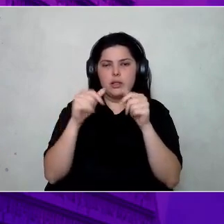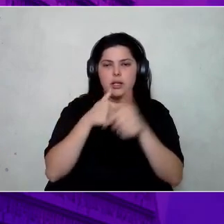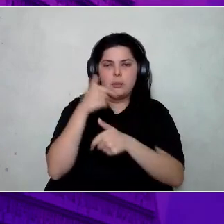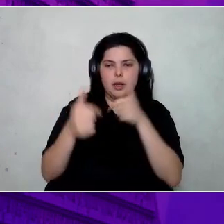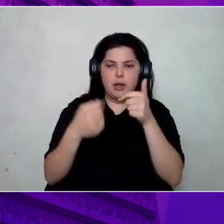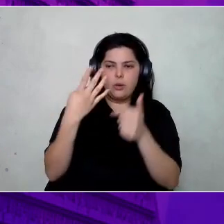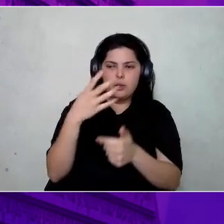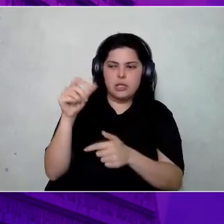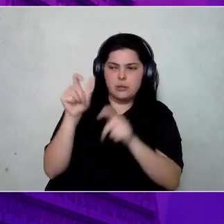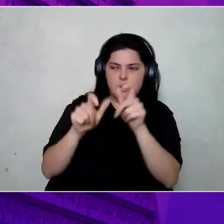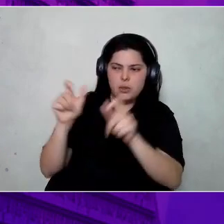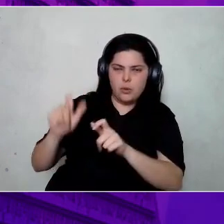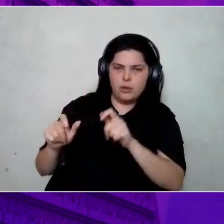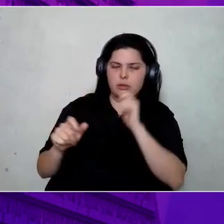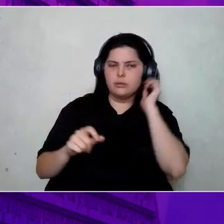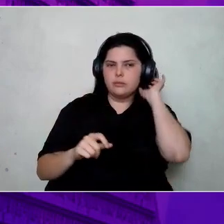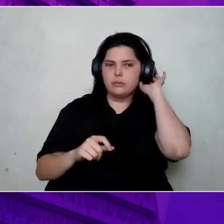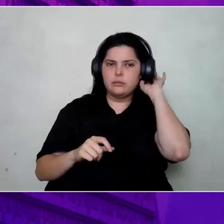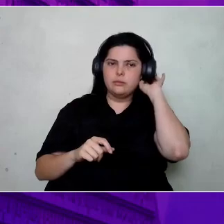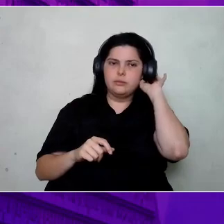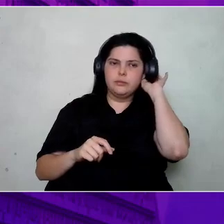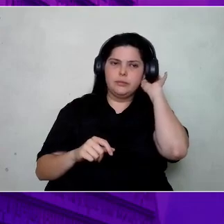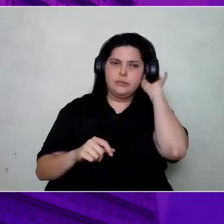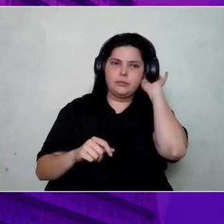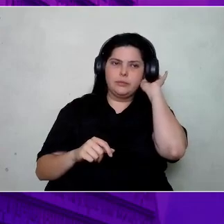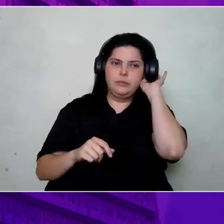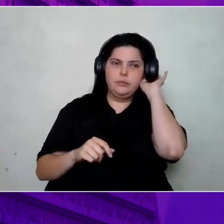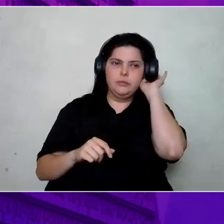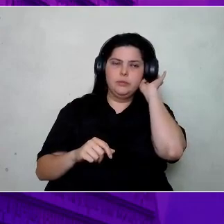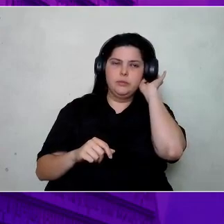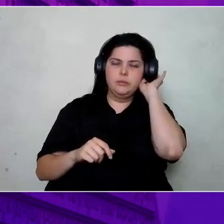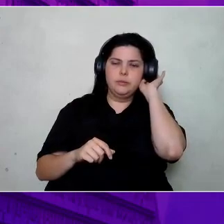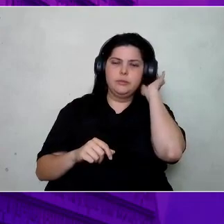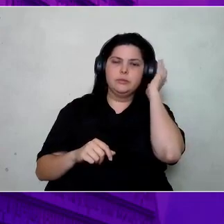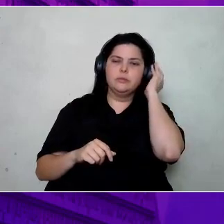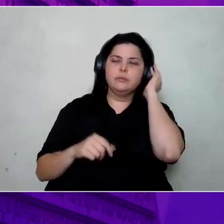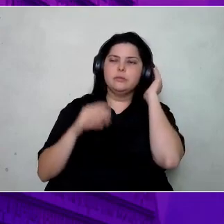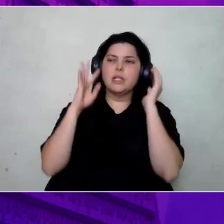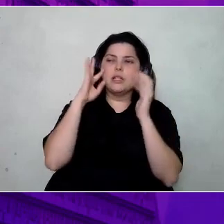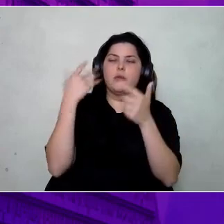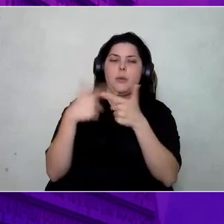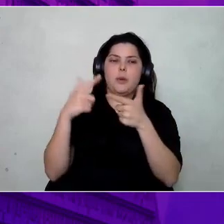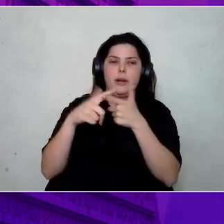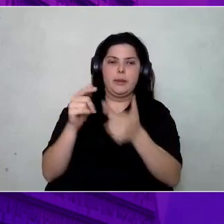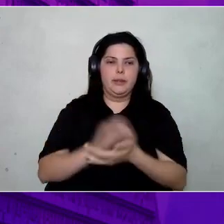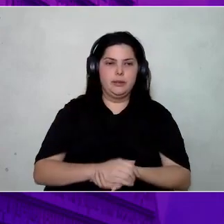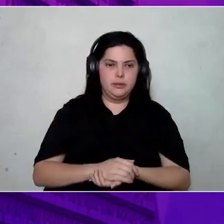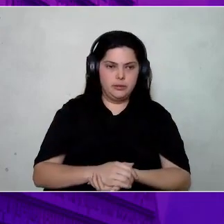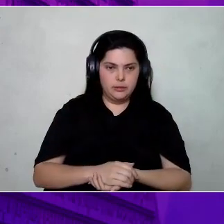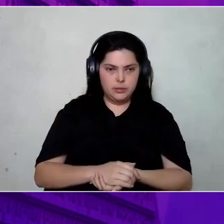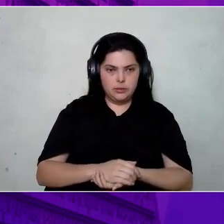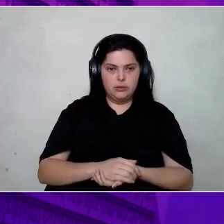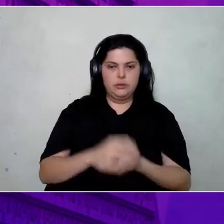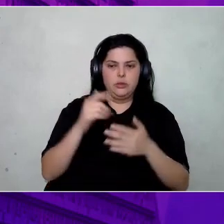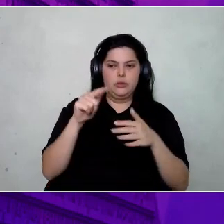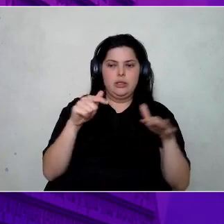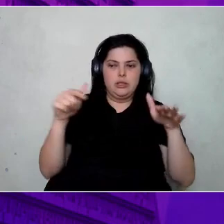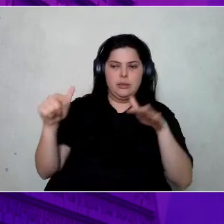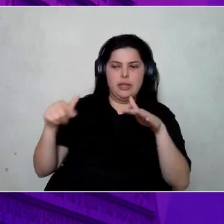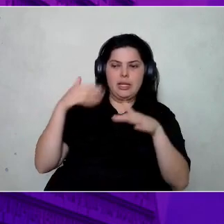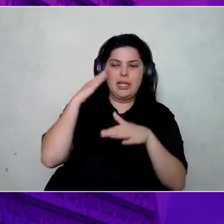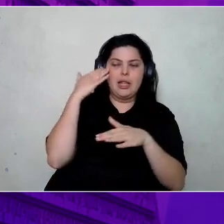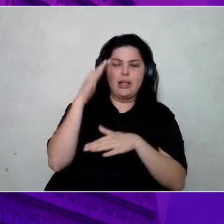pessoas, e eu tinha que resolver o problema. Eu tinha 2 semanas para entender o cenário para fazer alguma